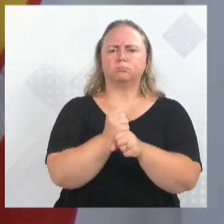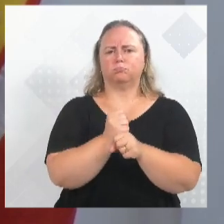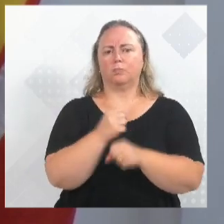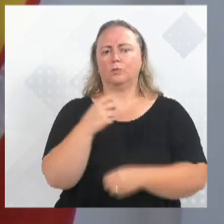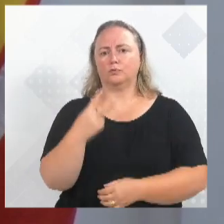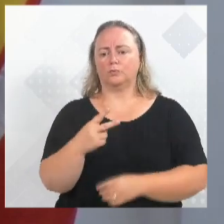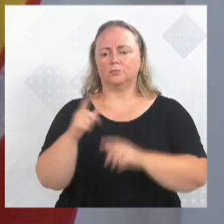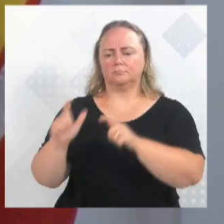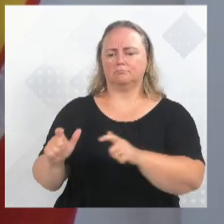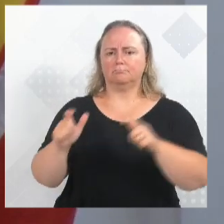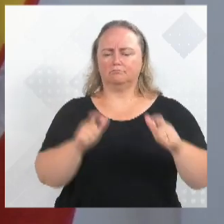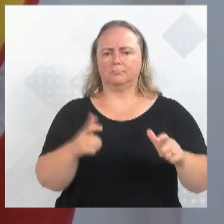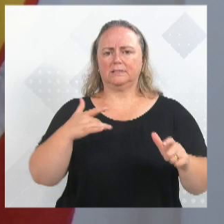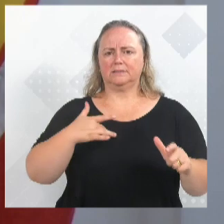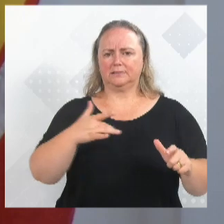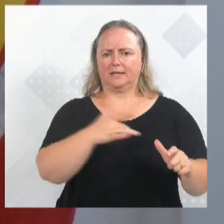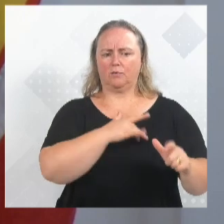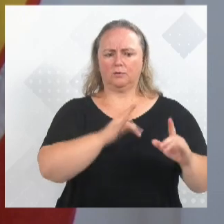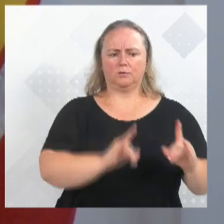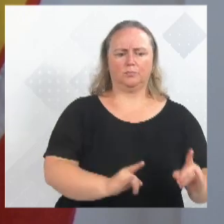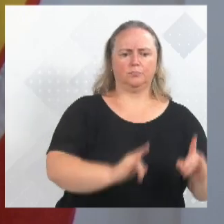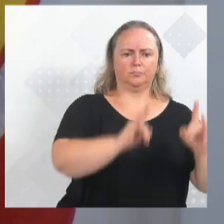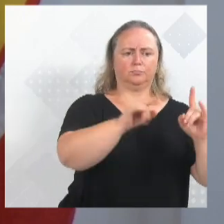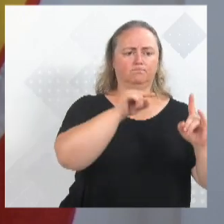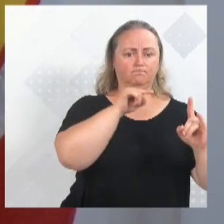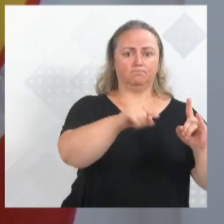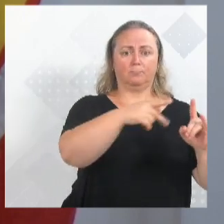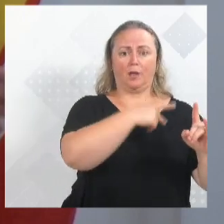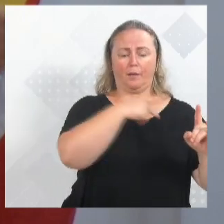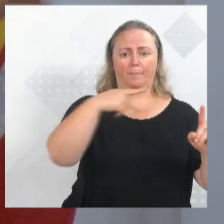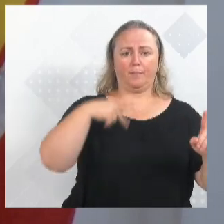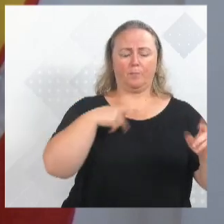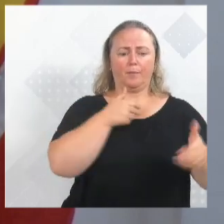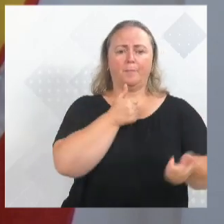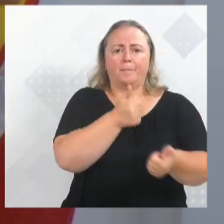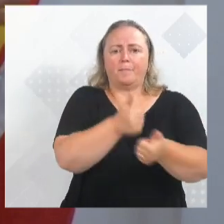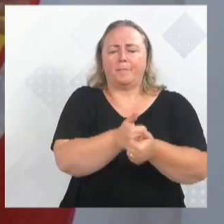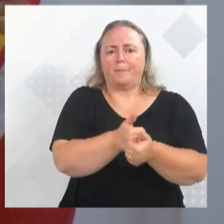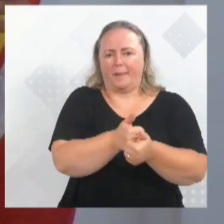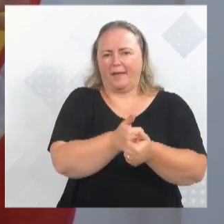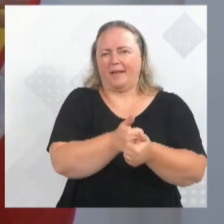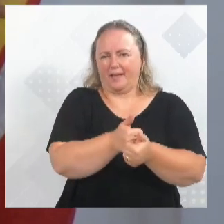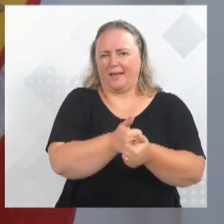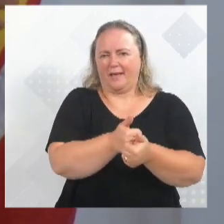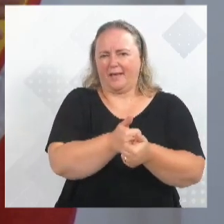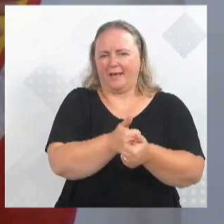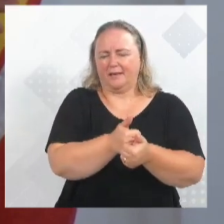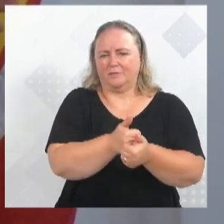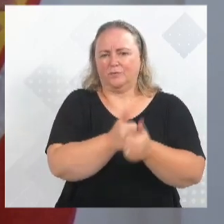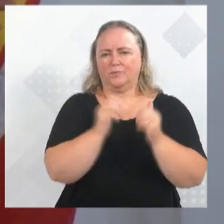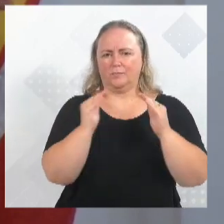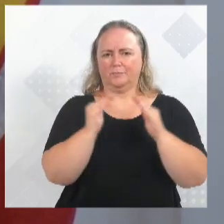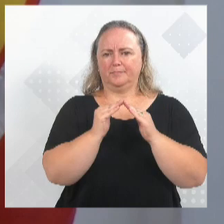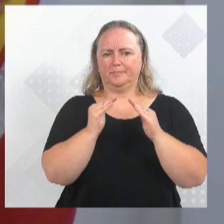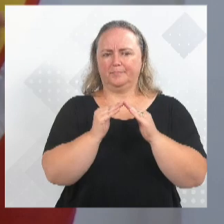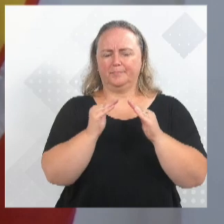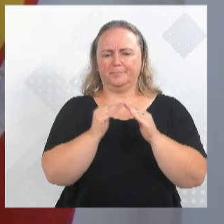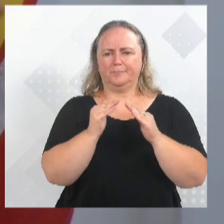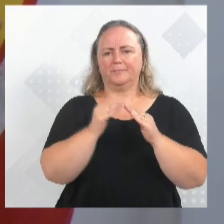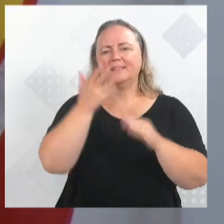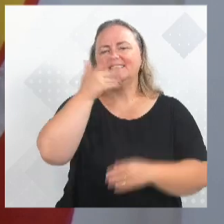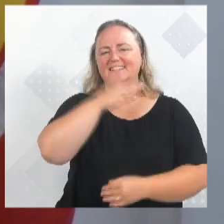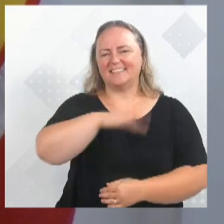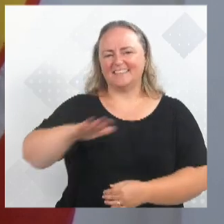unidades de saúde num prédio que é público do lado e da da da unidade infantil